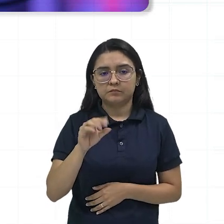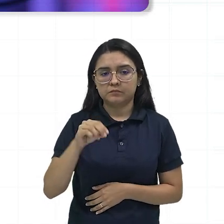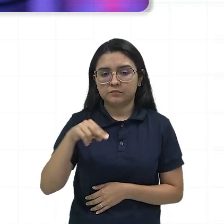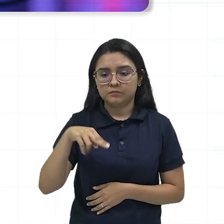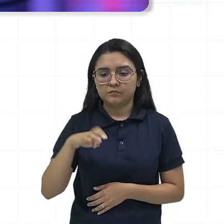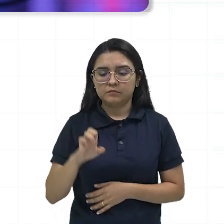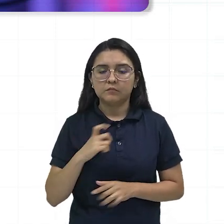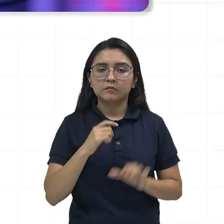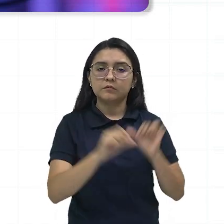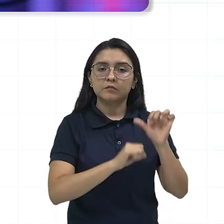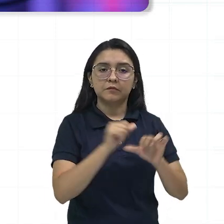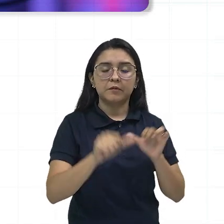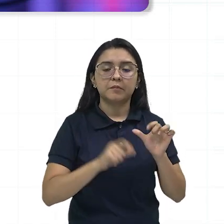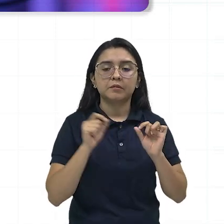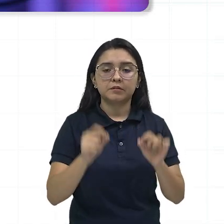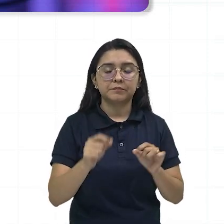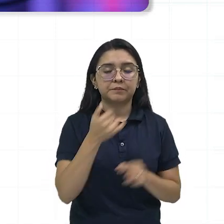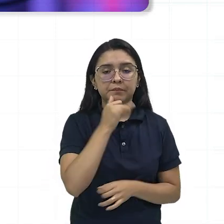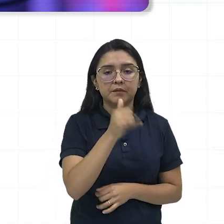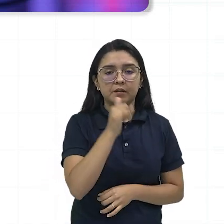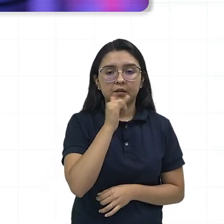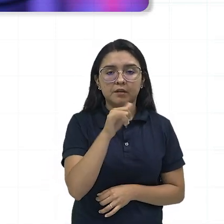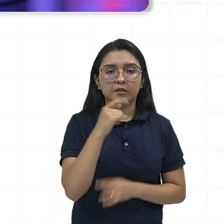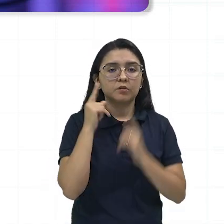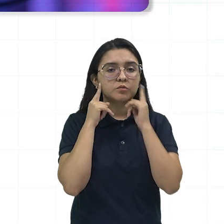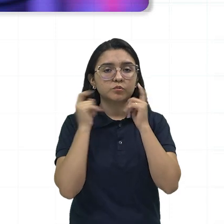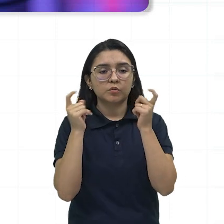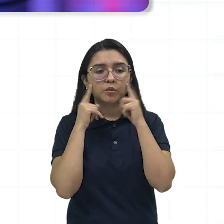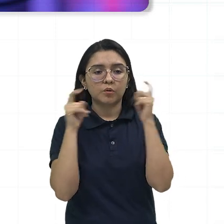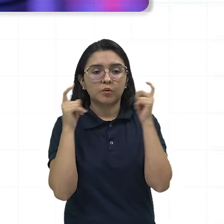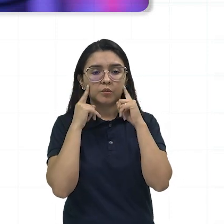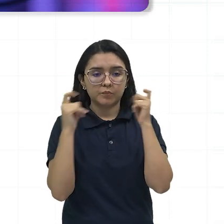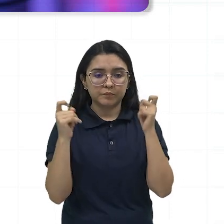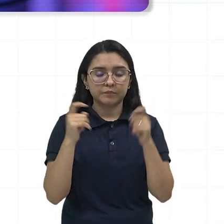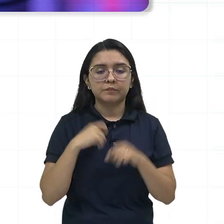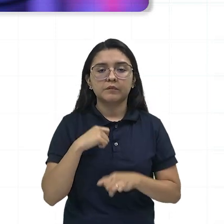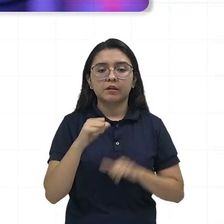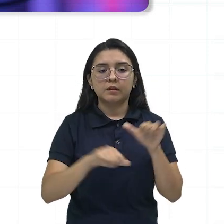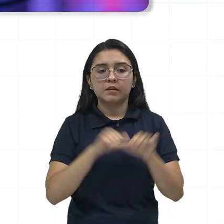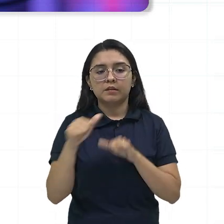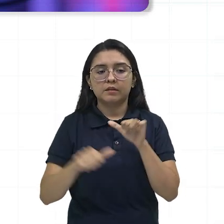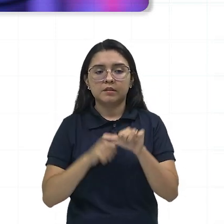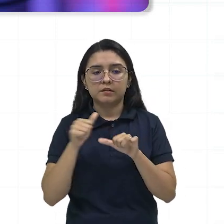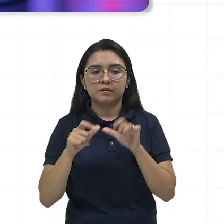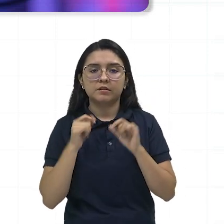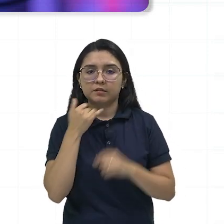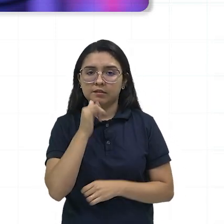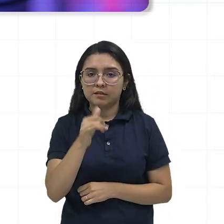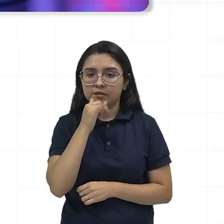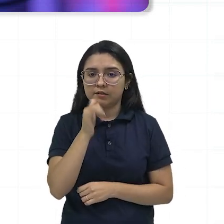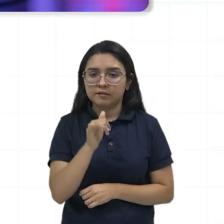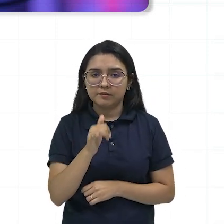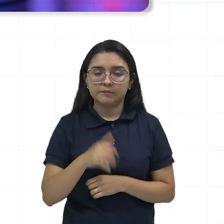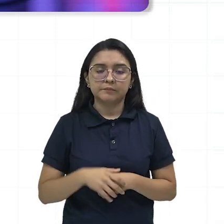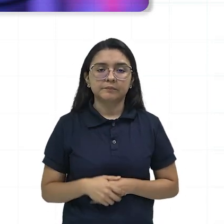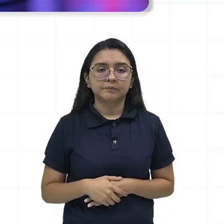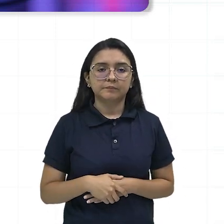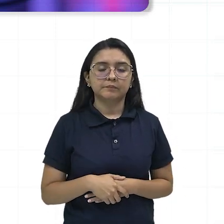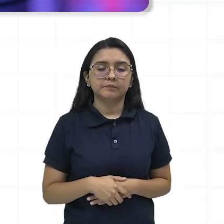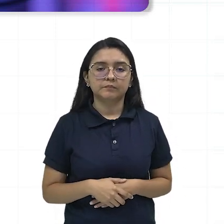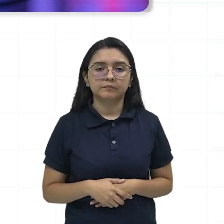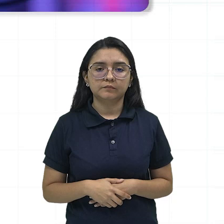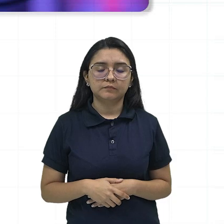eles transformam a energia sonora em energia elétrica,